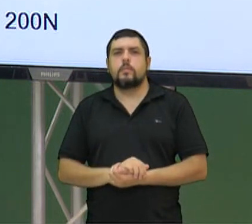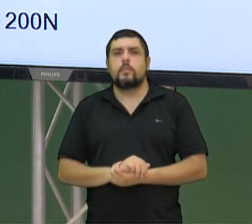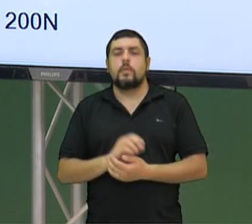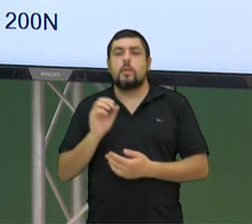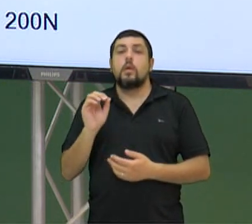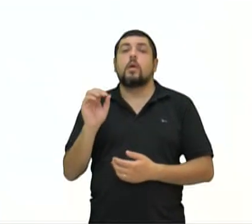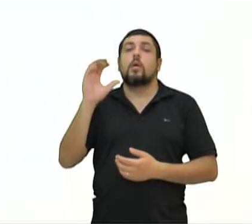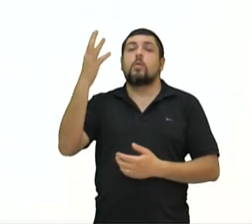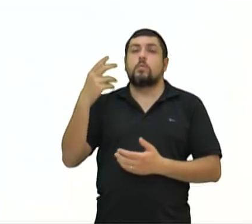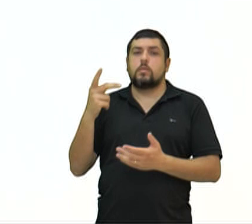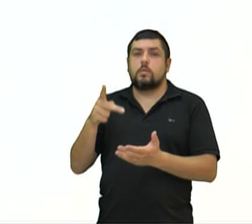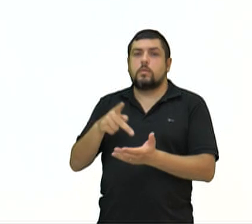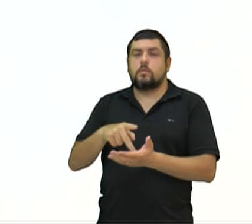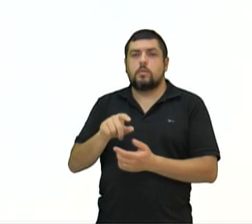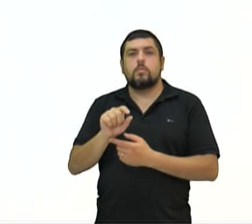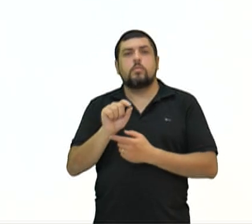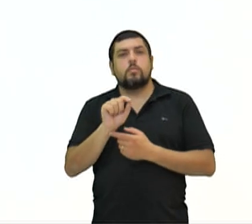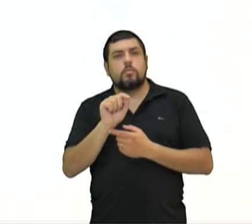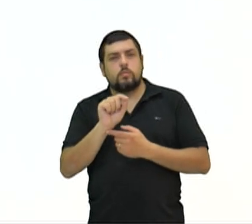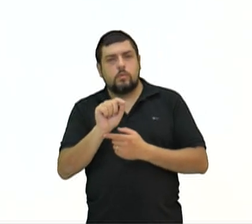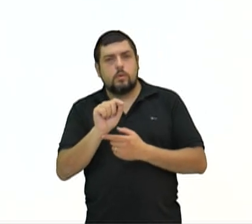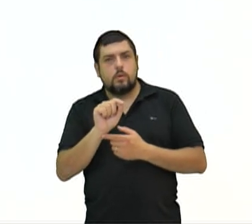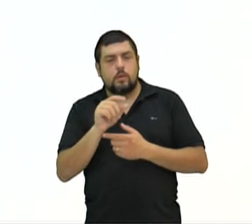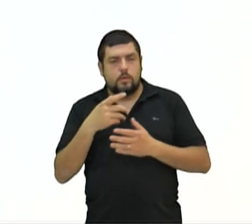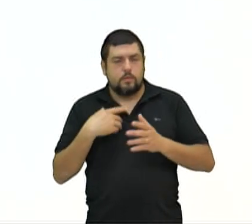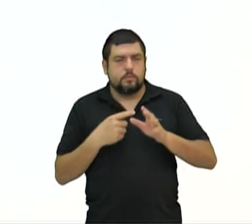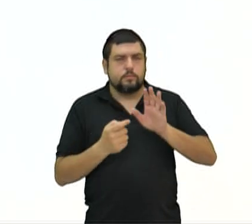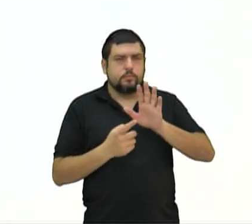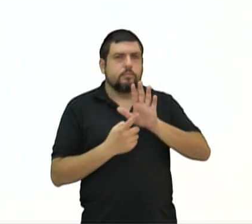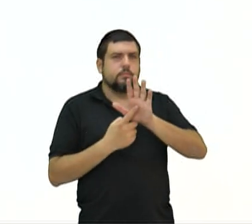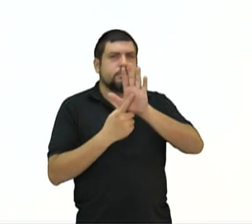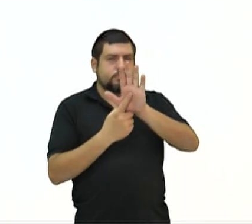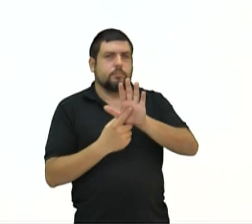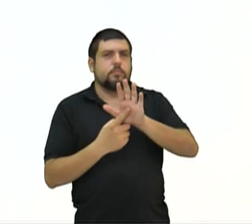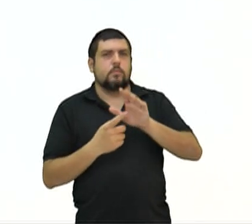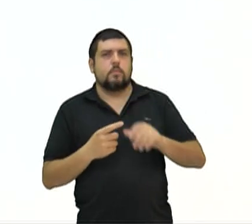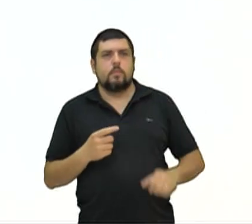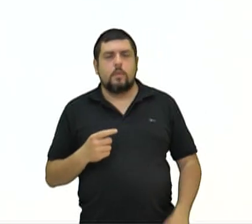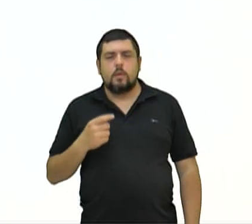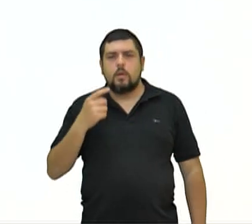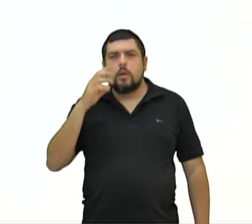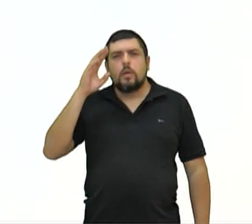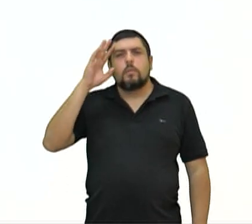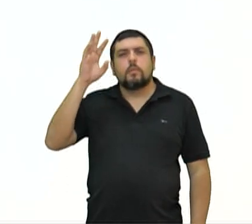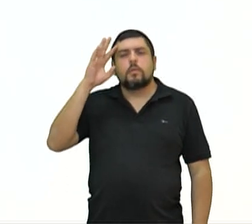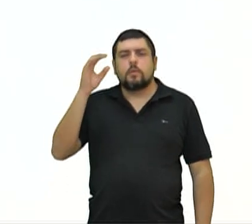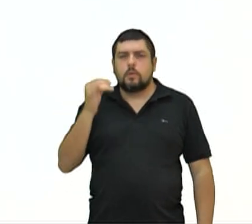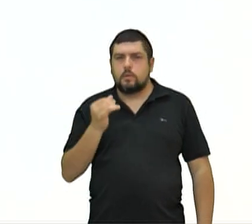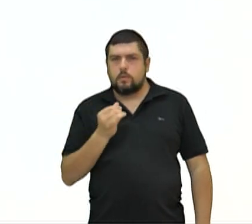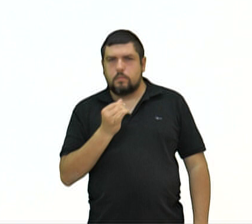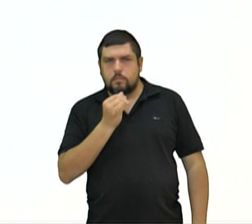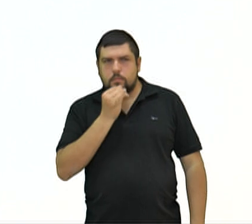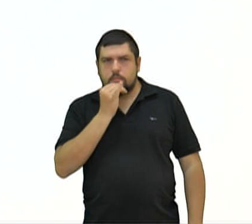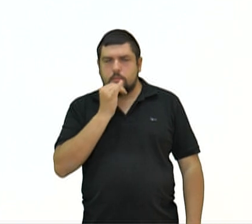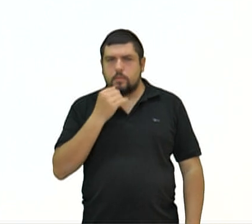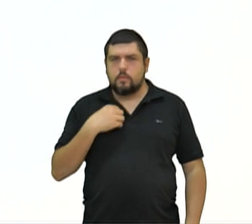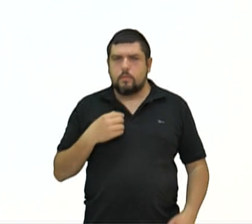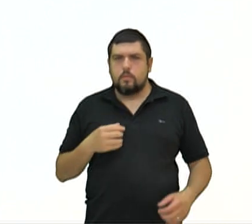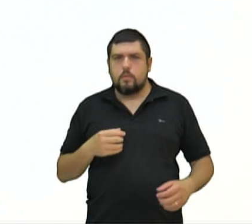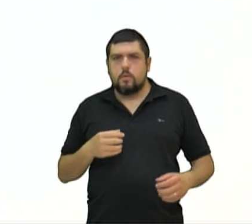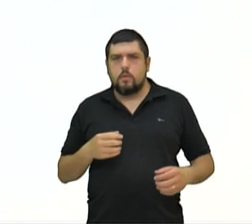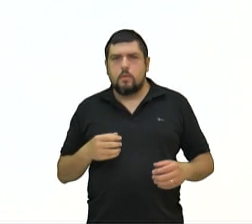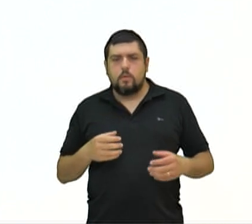É isso aqui que eu vou demonstrar para vocês, certo? Vamos imaginar que eu tenho um peso de